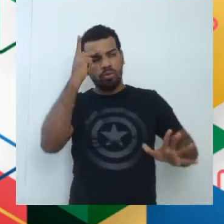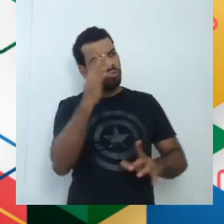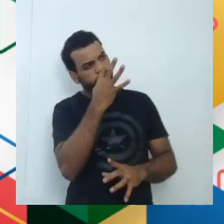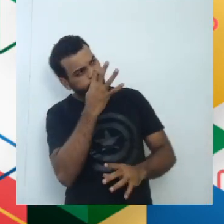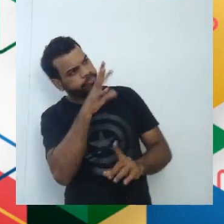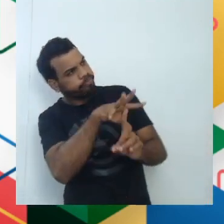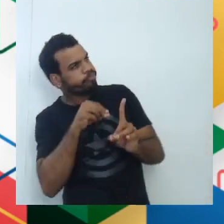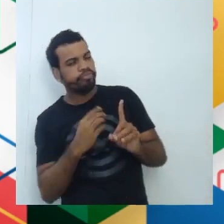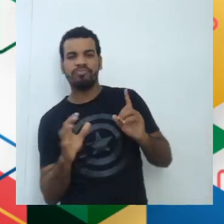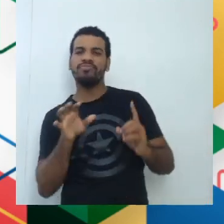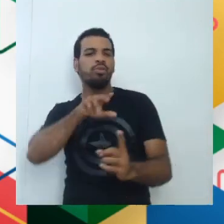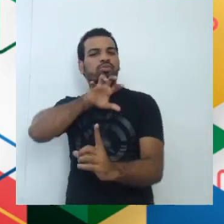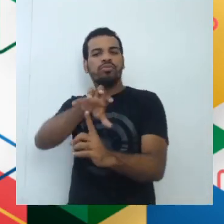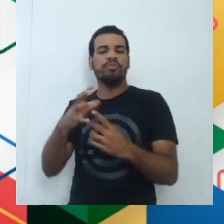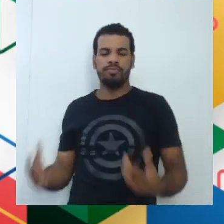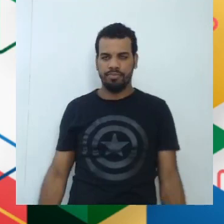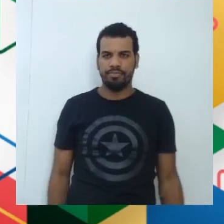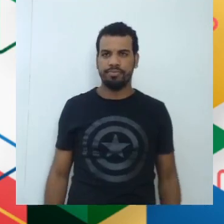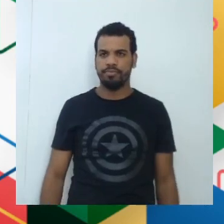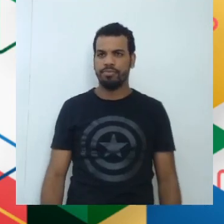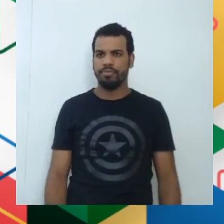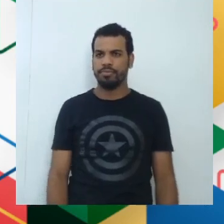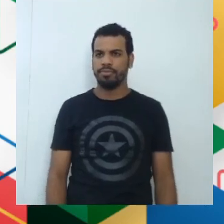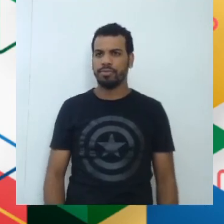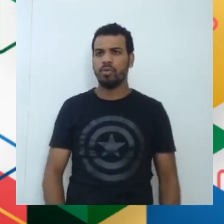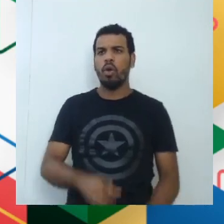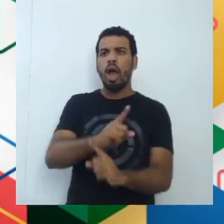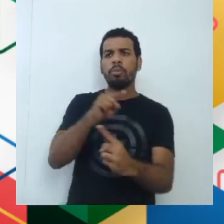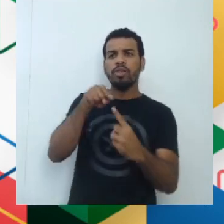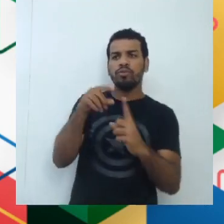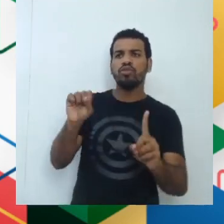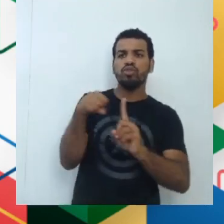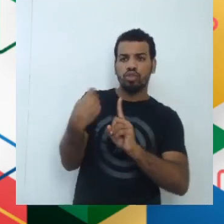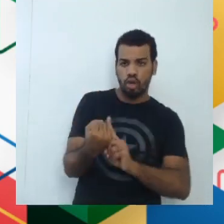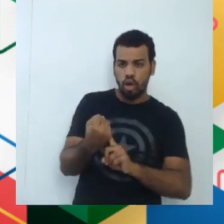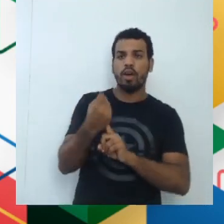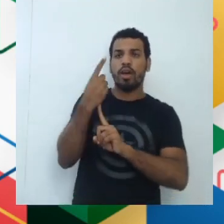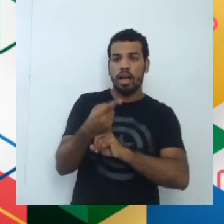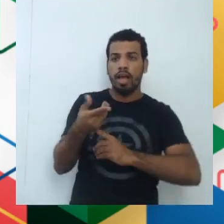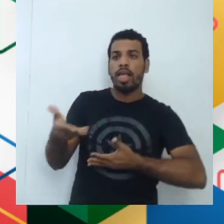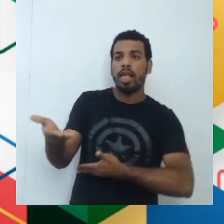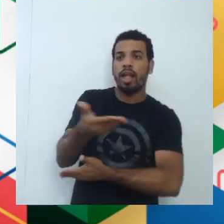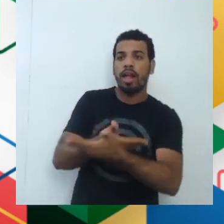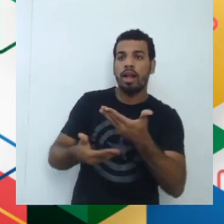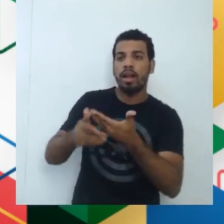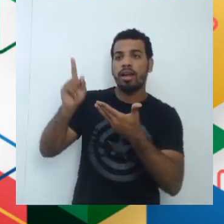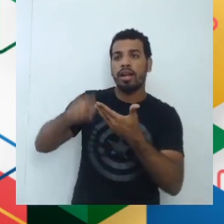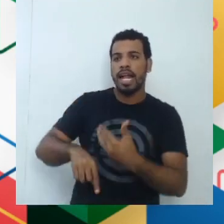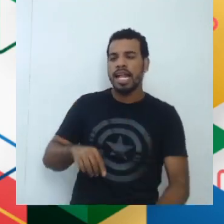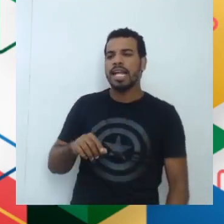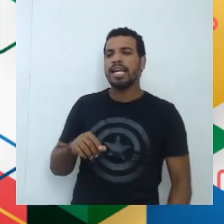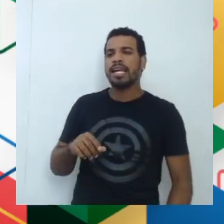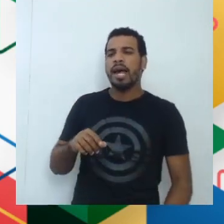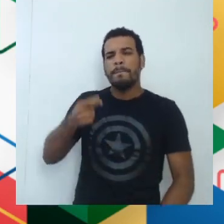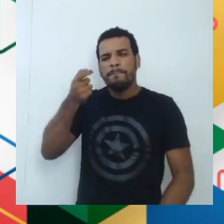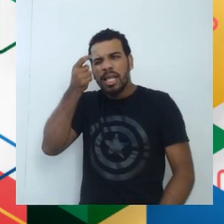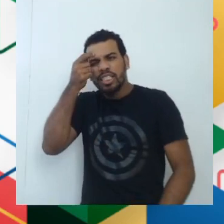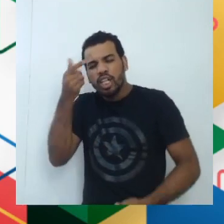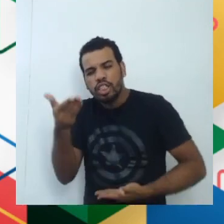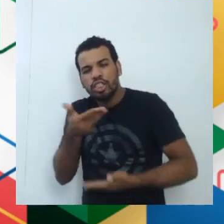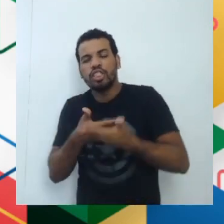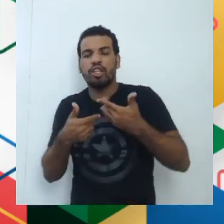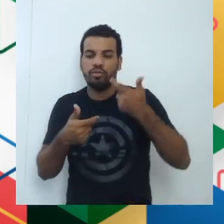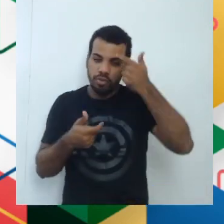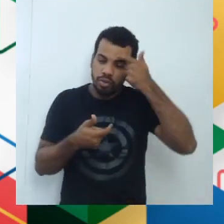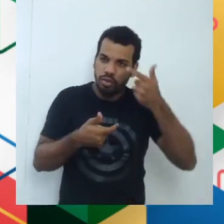de Max Weber se relaciona a contextos mais intrapsíquicos que sociais. Eu venho falando isso há muito tempo. Tudo